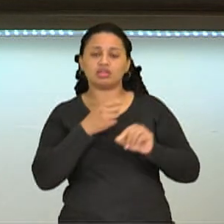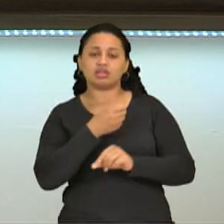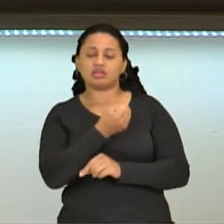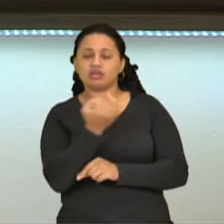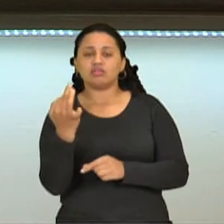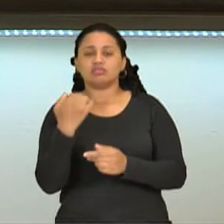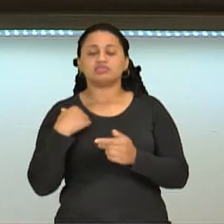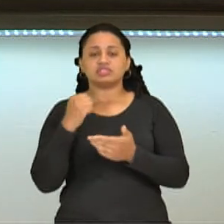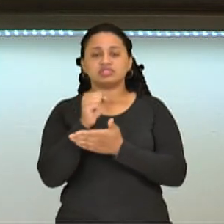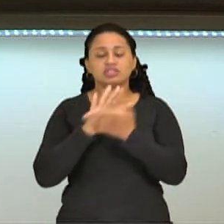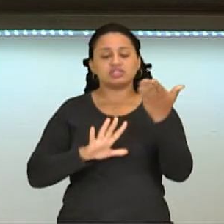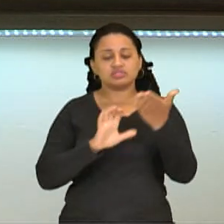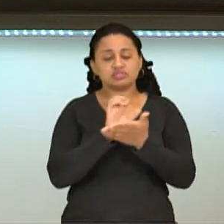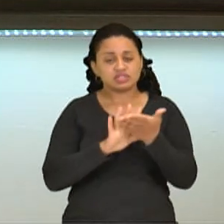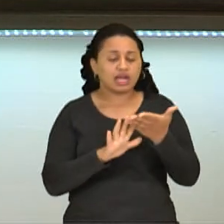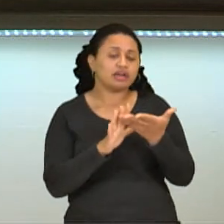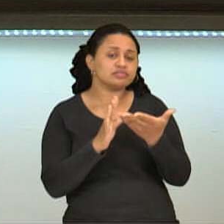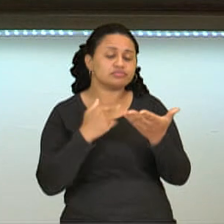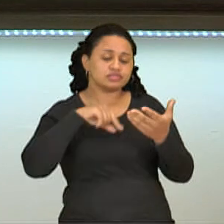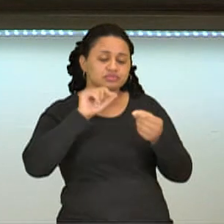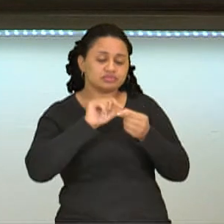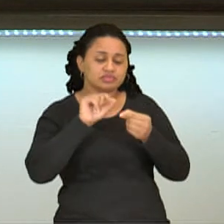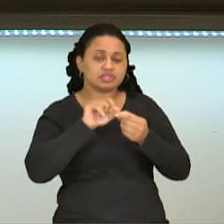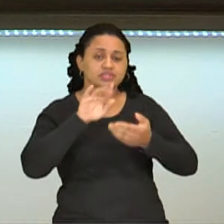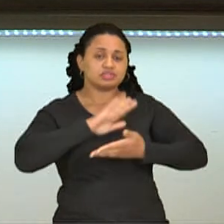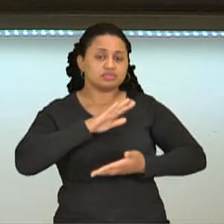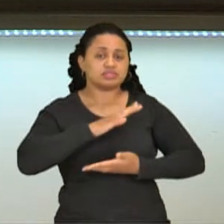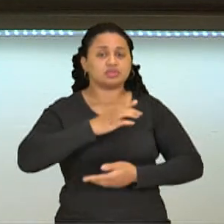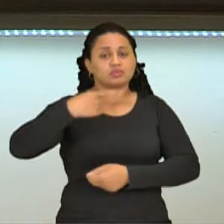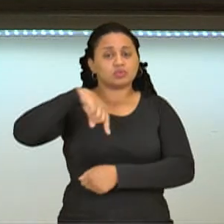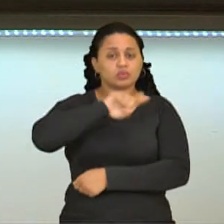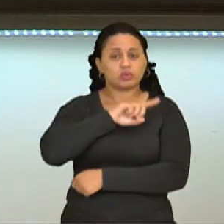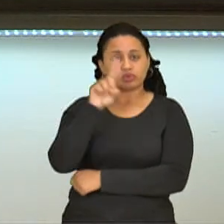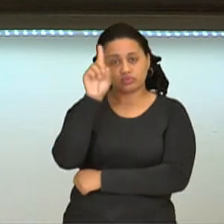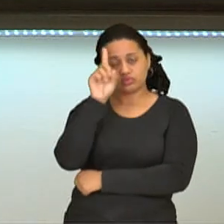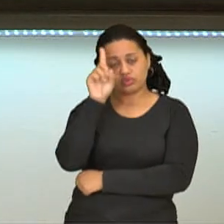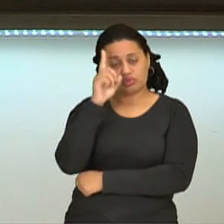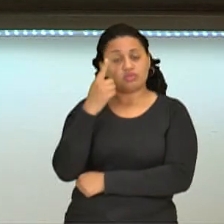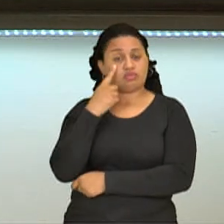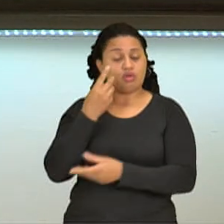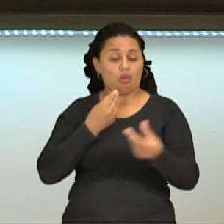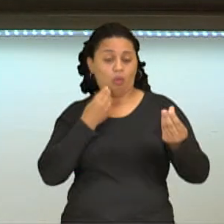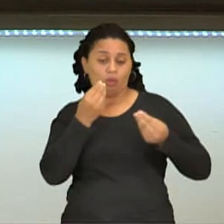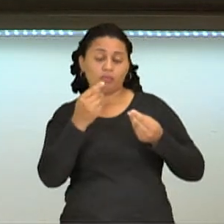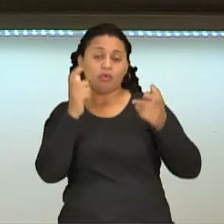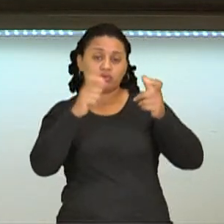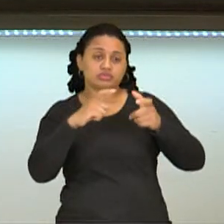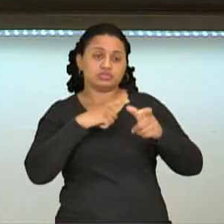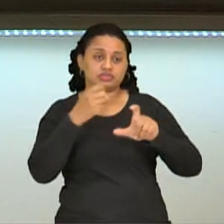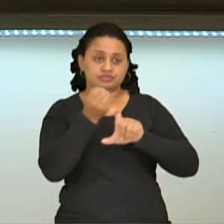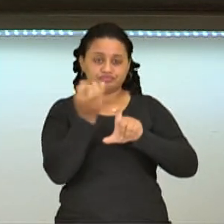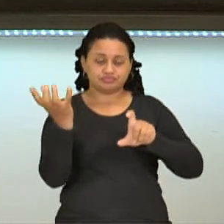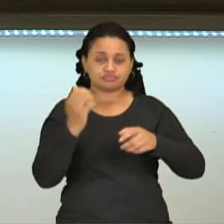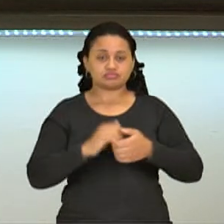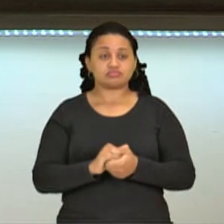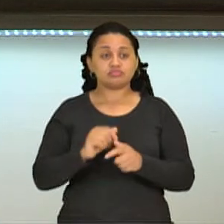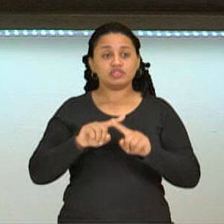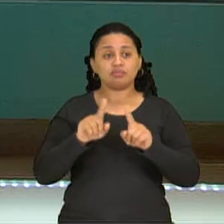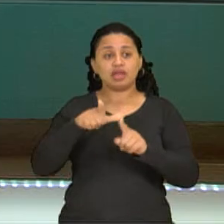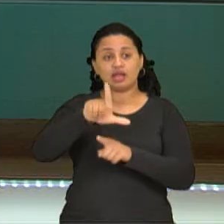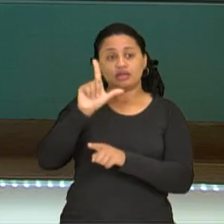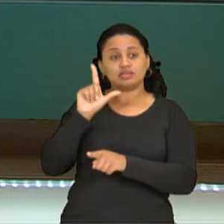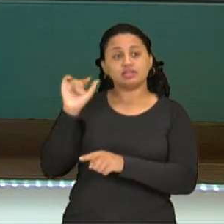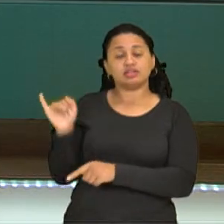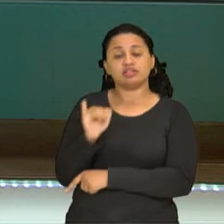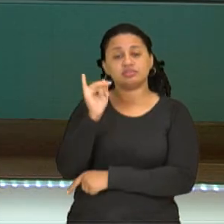potenciação em situações problemas, situações do nosso dia a dia, ok? Mas antes, é